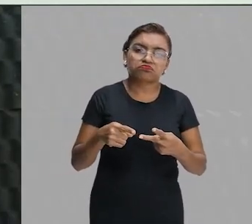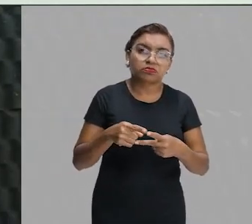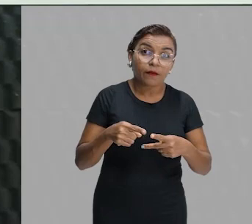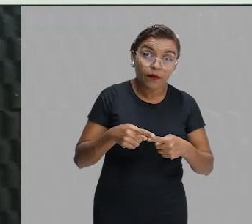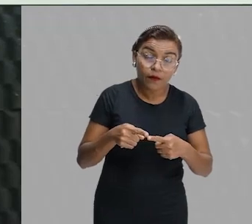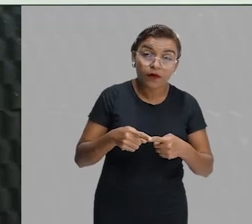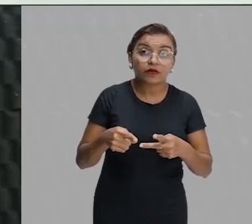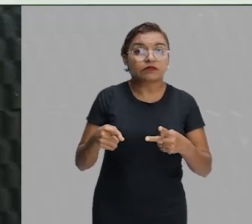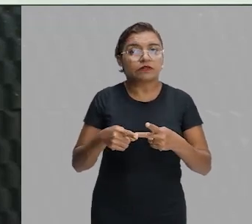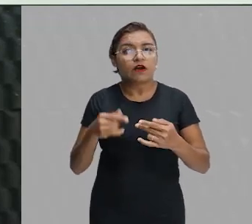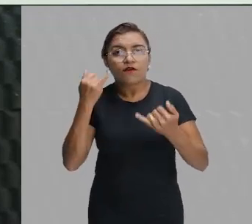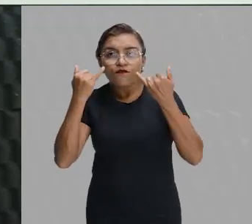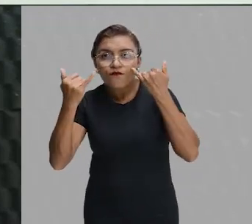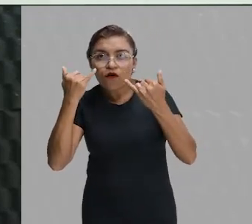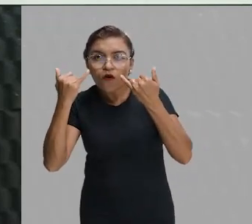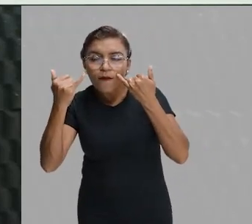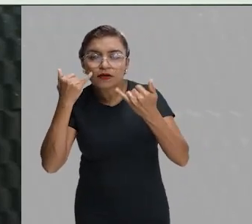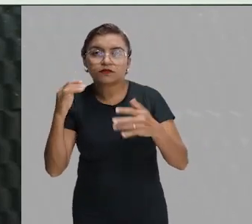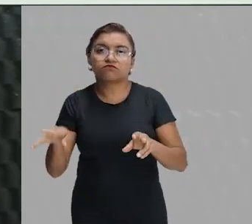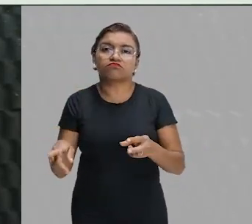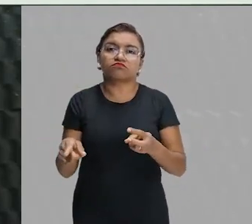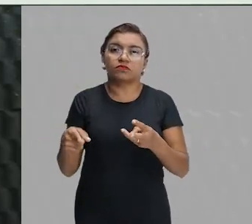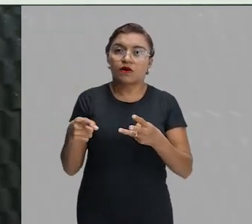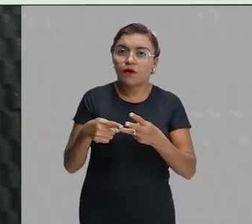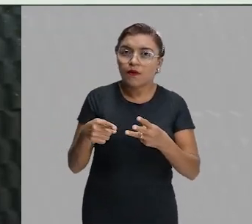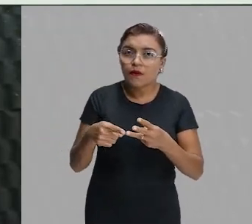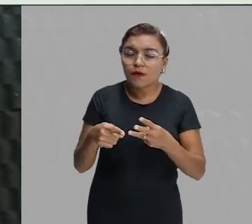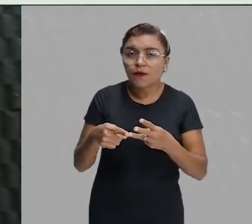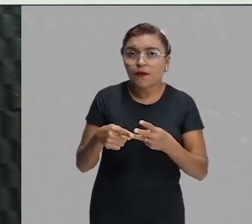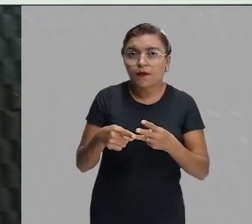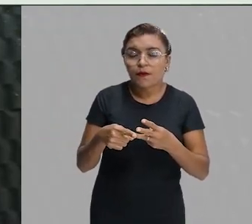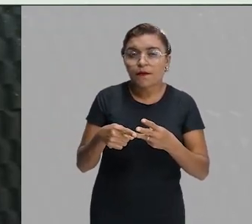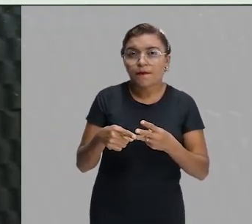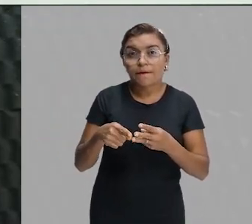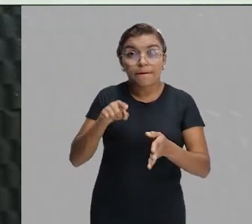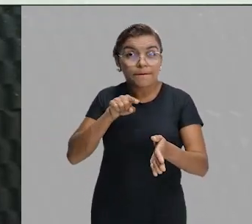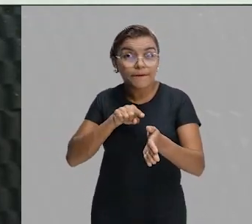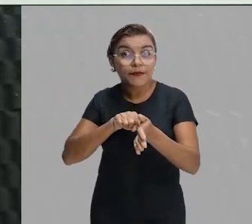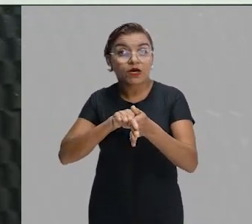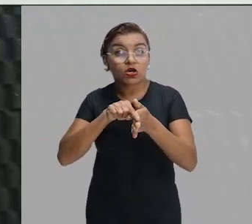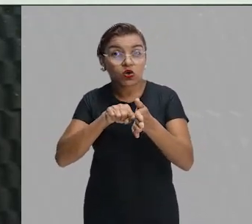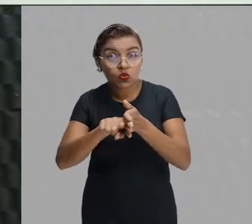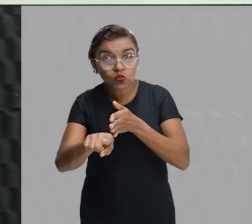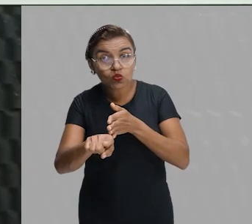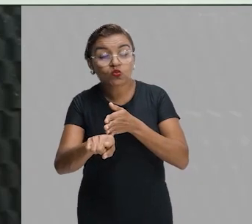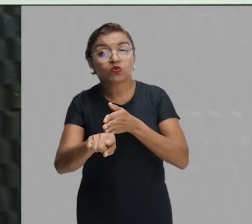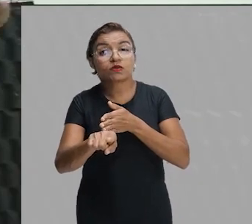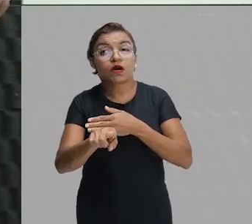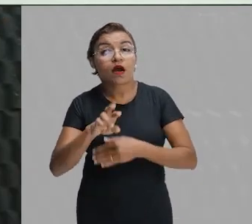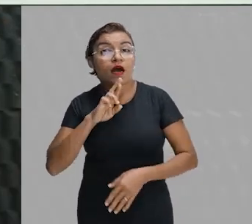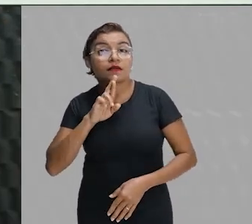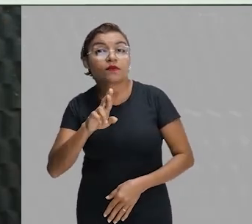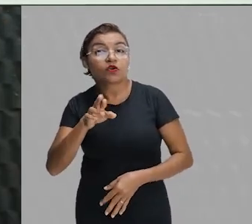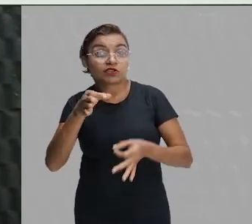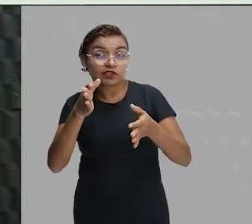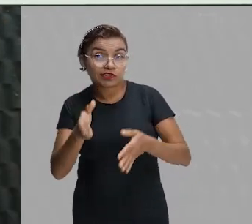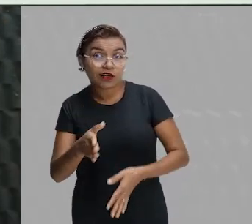verdade, informações, quer seja usando uma pergunta retórica. Uma pergunta é um processo que inicia uma